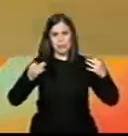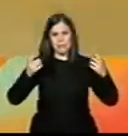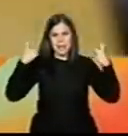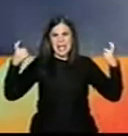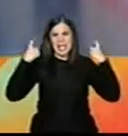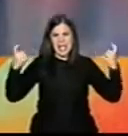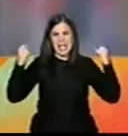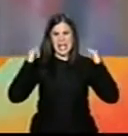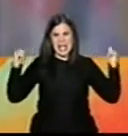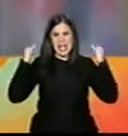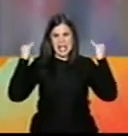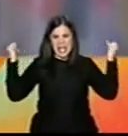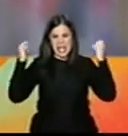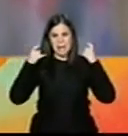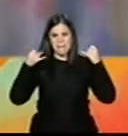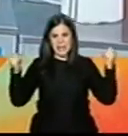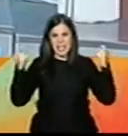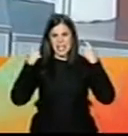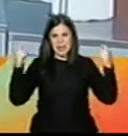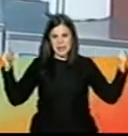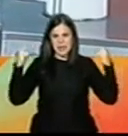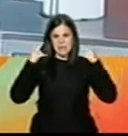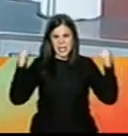daqui. Corre, perigo.